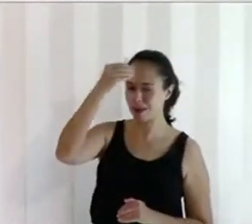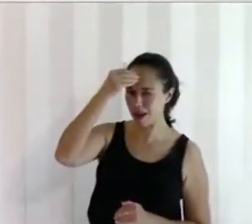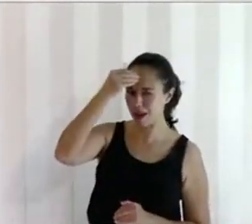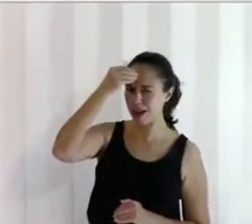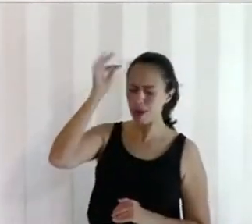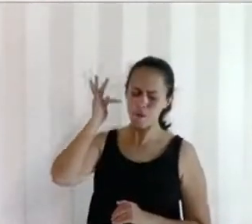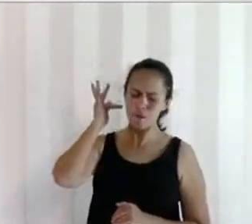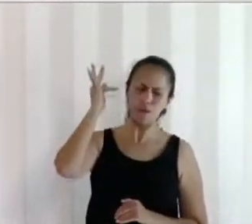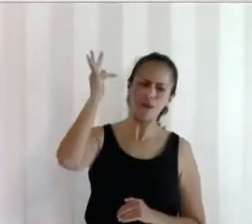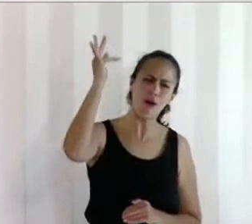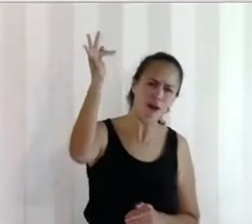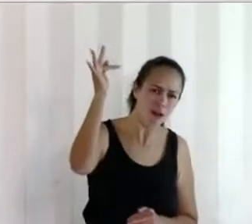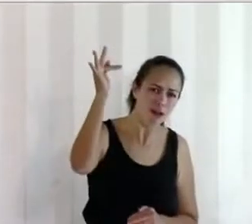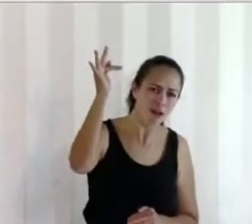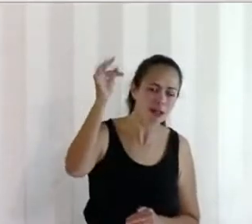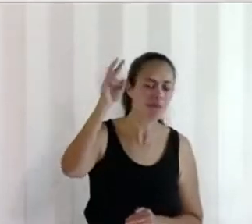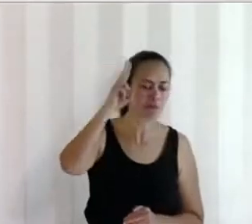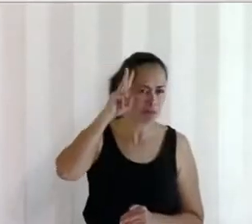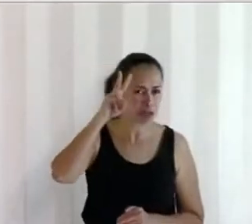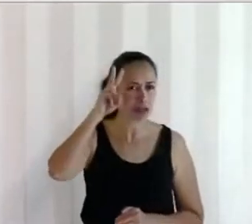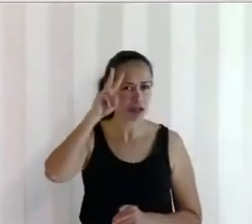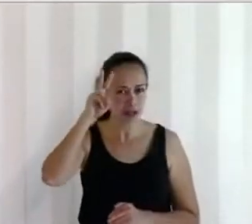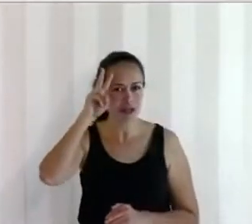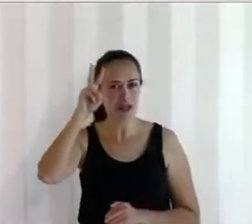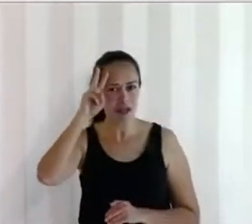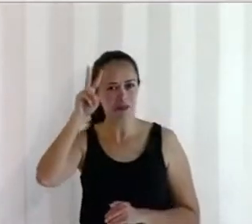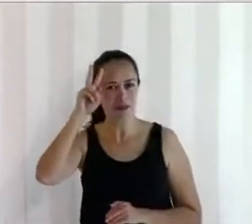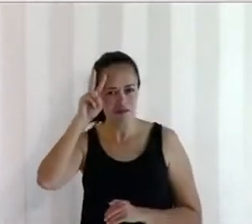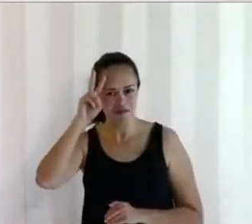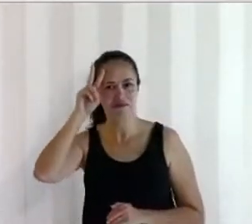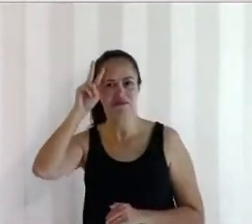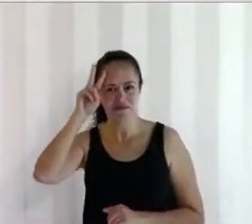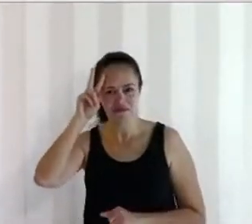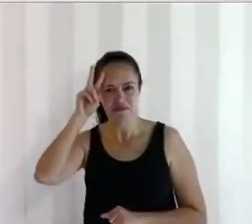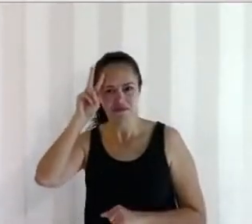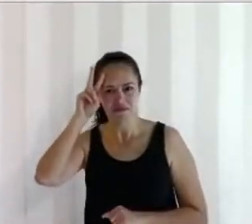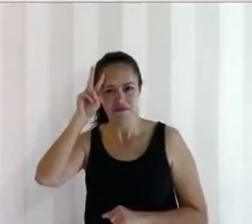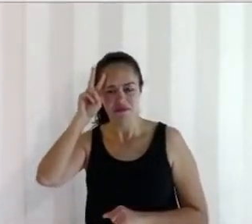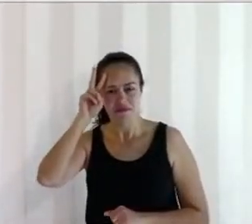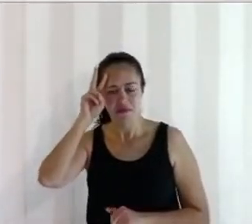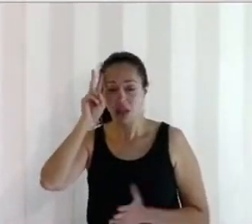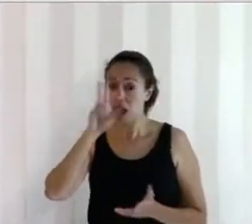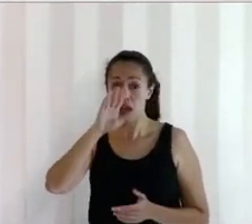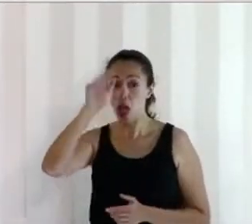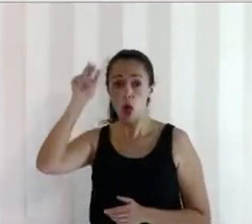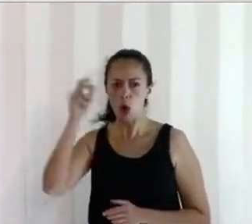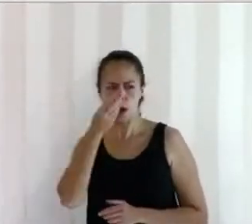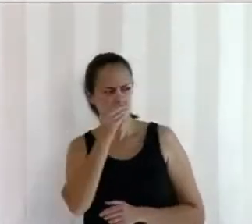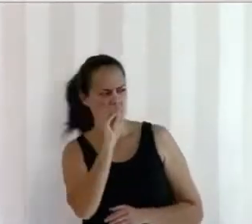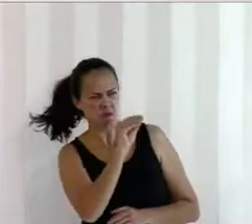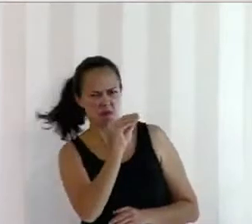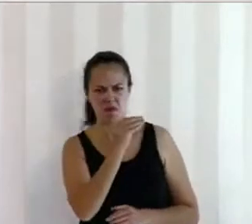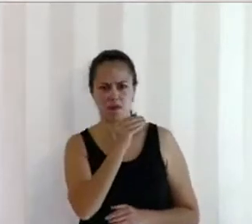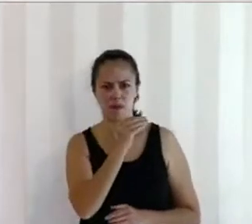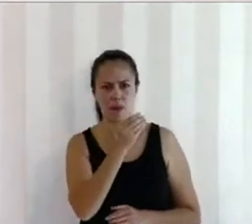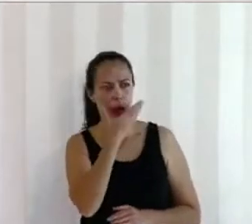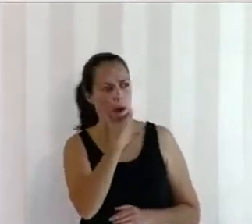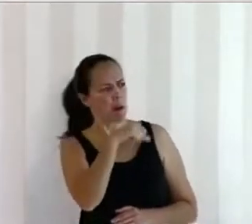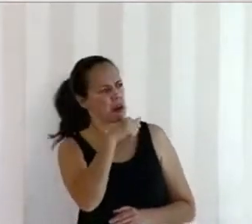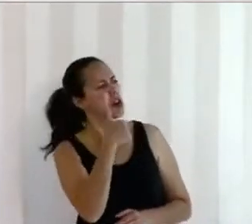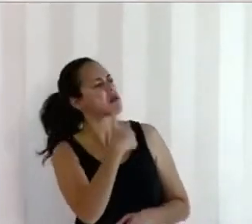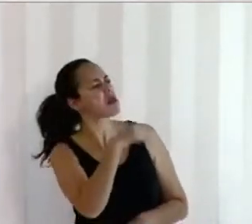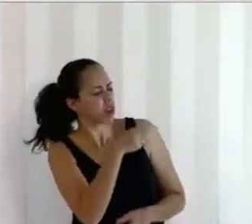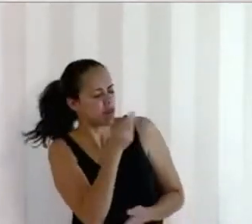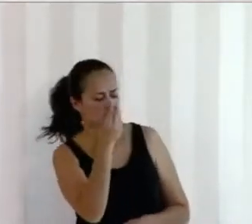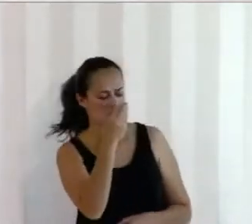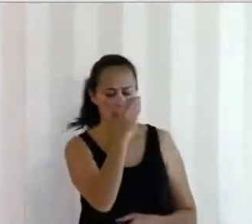não se dobrar a ídolos, a não ofender-te como pai ou como mãe. Quem sabe seja,